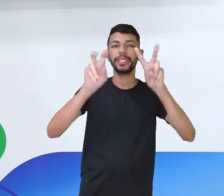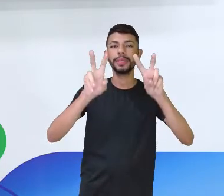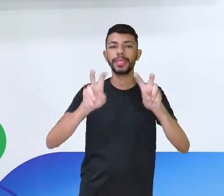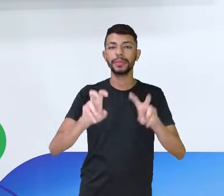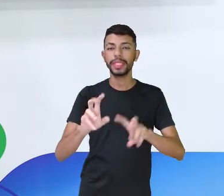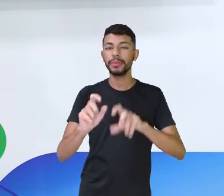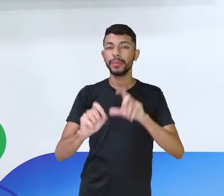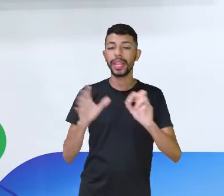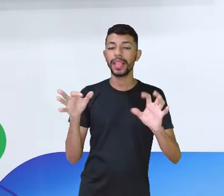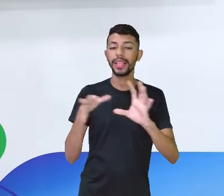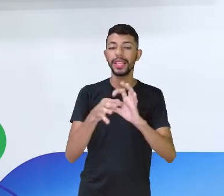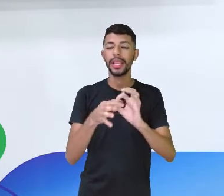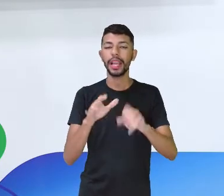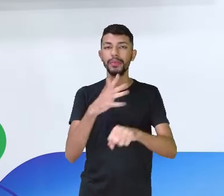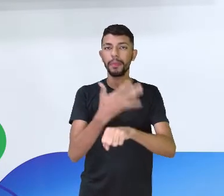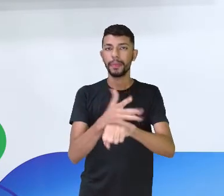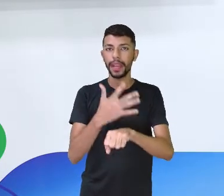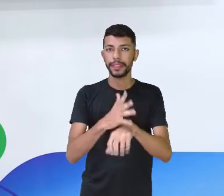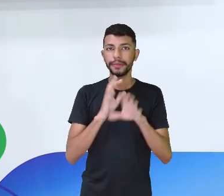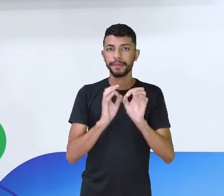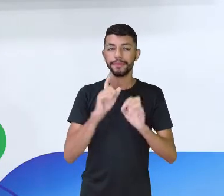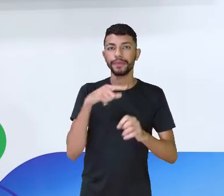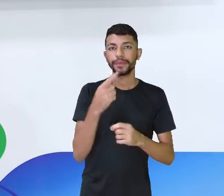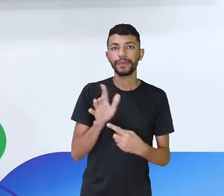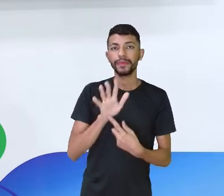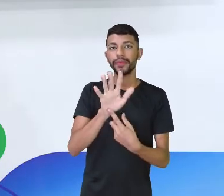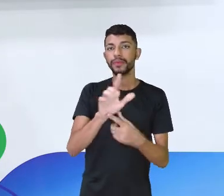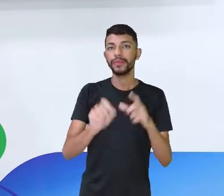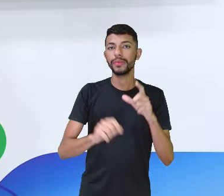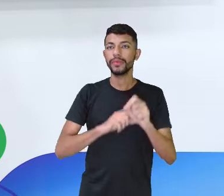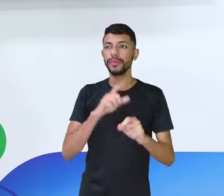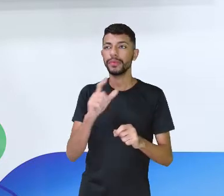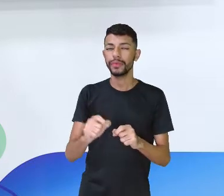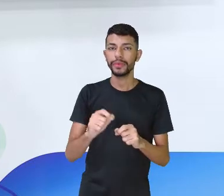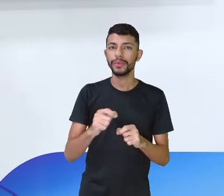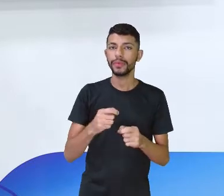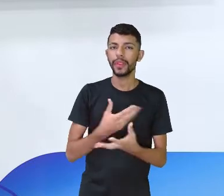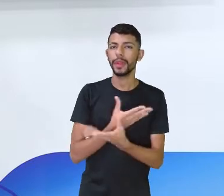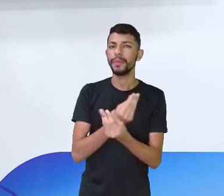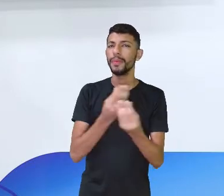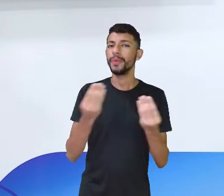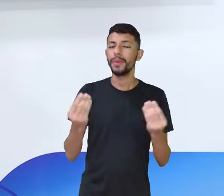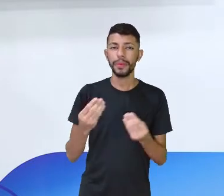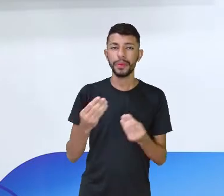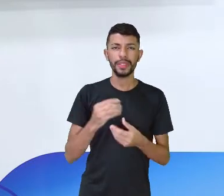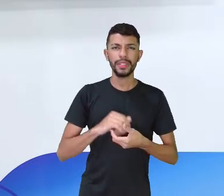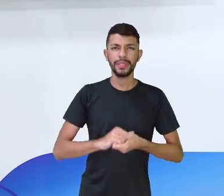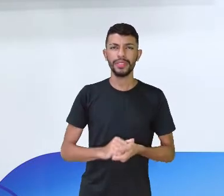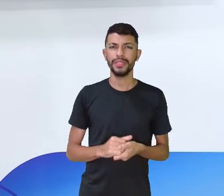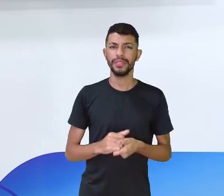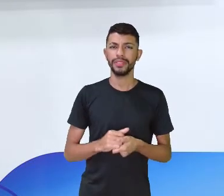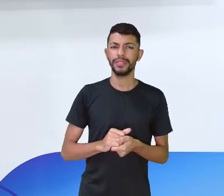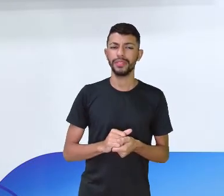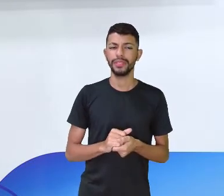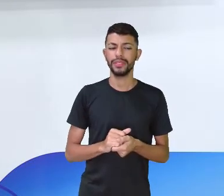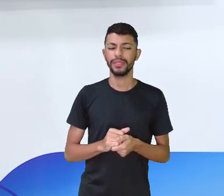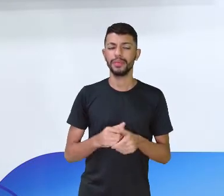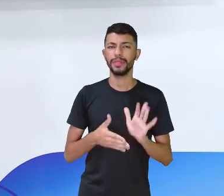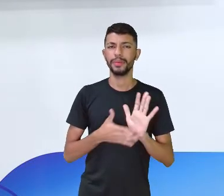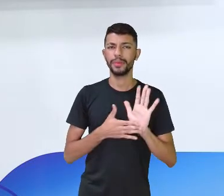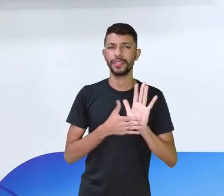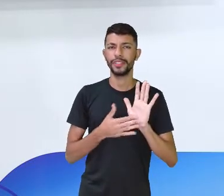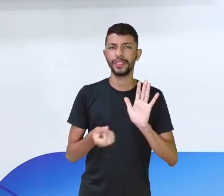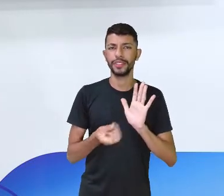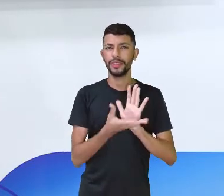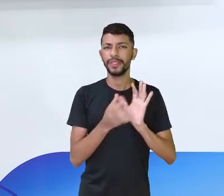voltadas para a prática, né? E que a gente iria trazer proposições, muitas proposições. Quando a gente vai falar de socioemocional, a